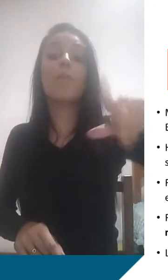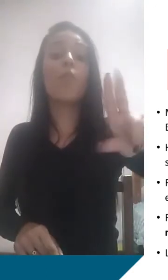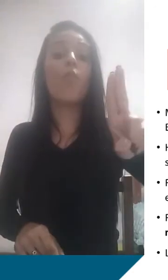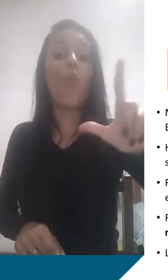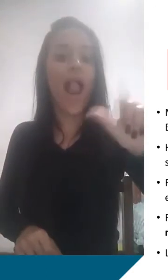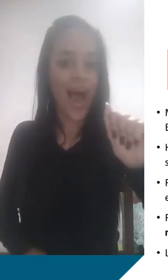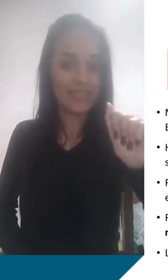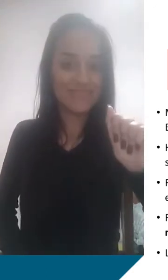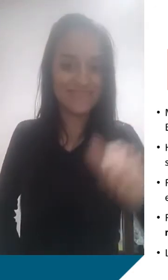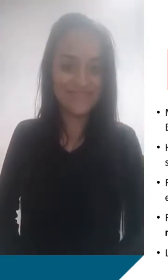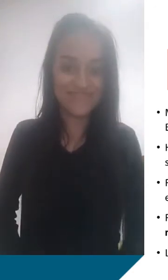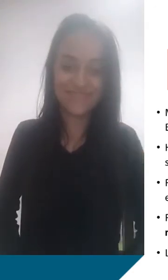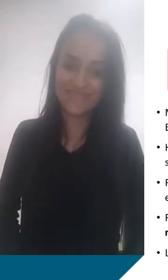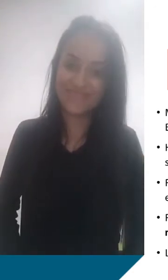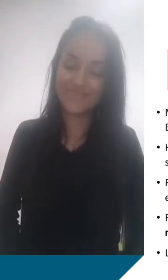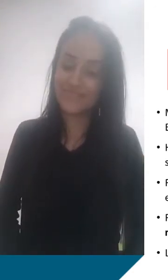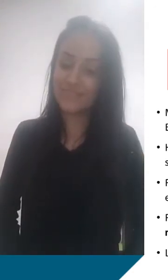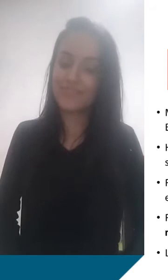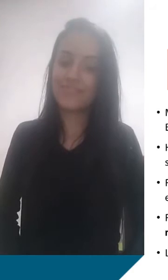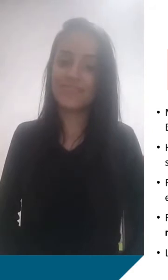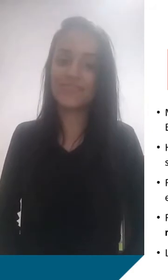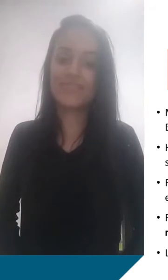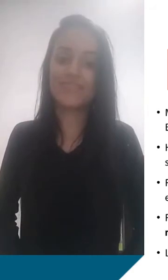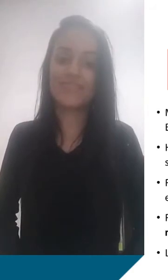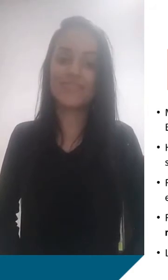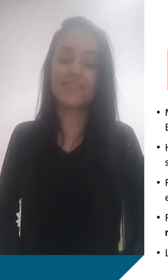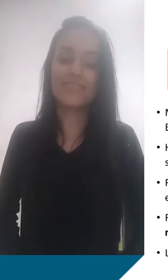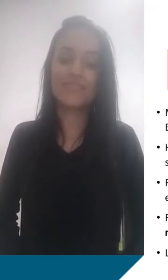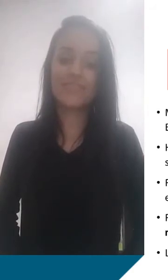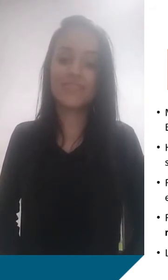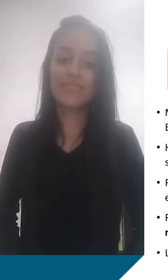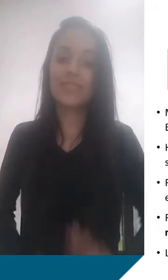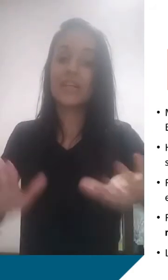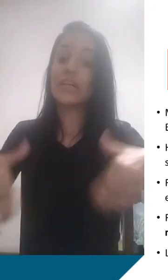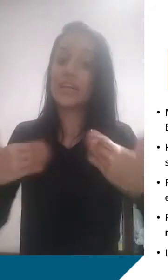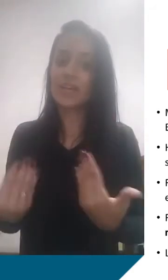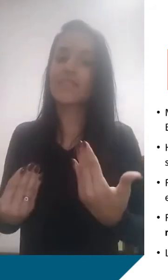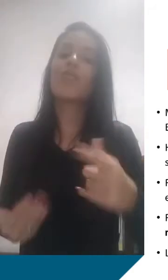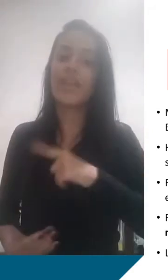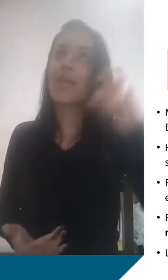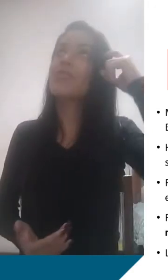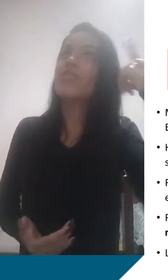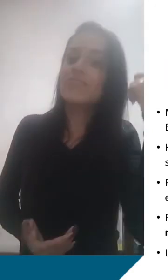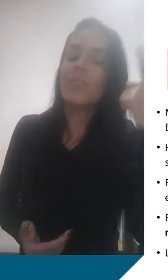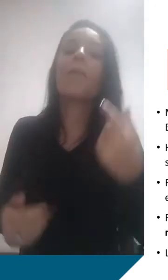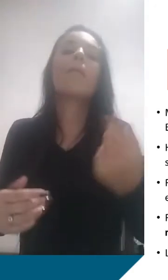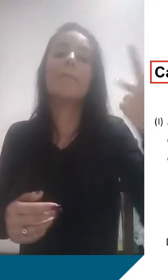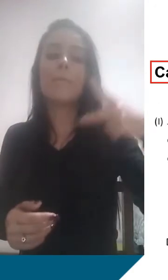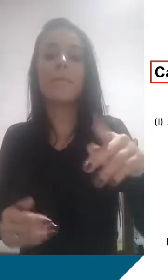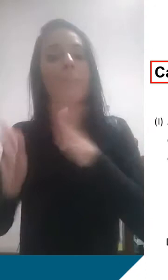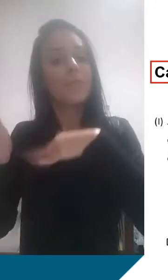eles usavam na época. Então aqui se vê o recurso da imaginação para retratar um evento histórico.